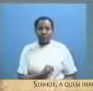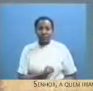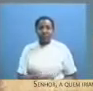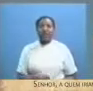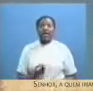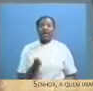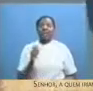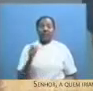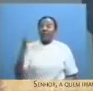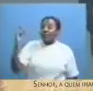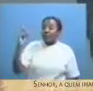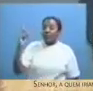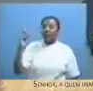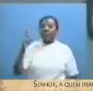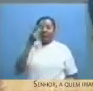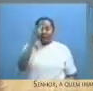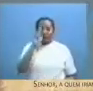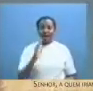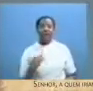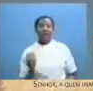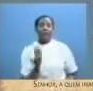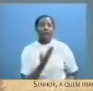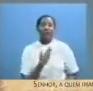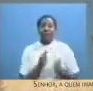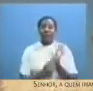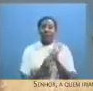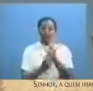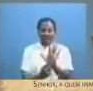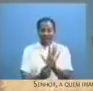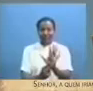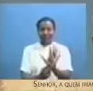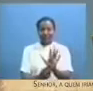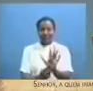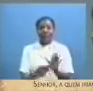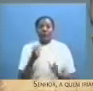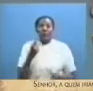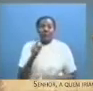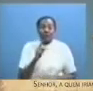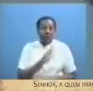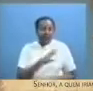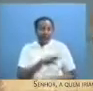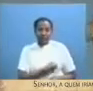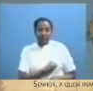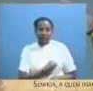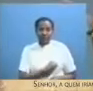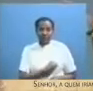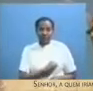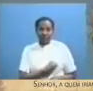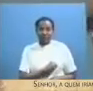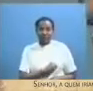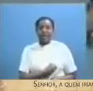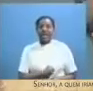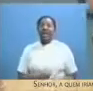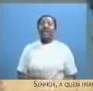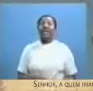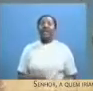para significar obra grande. Ele nos abençoou em Cristo com toda a bênção espiritual. Toda.